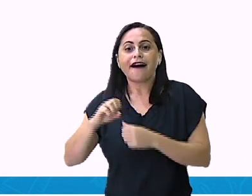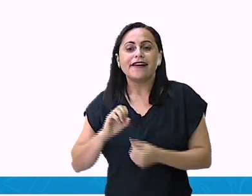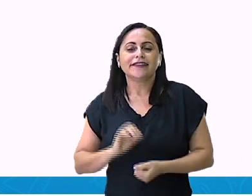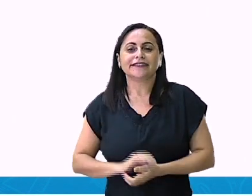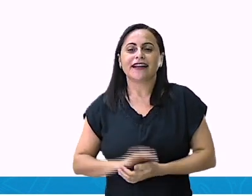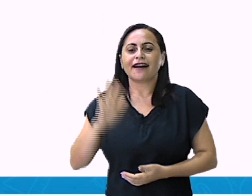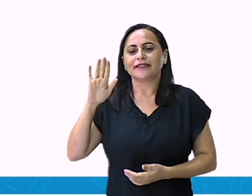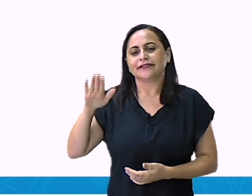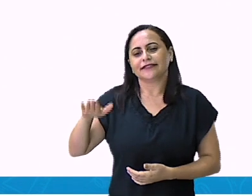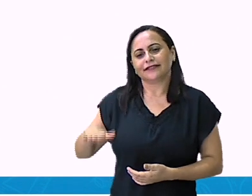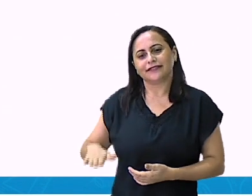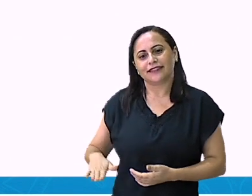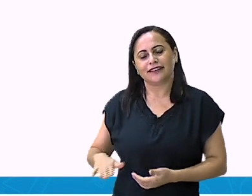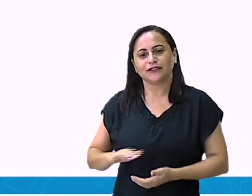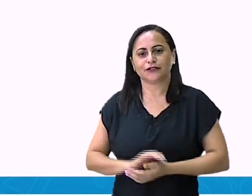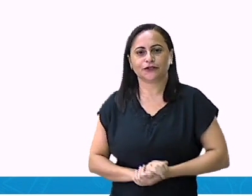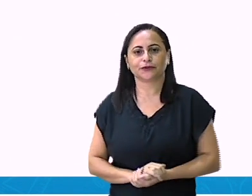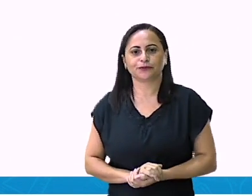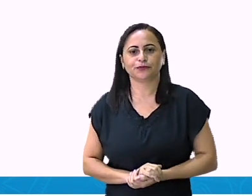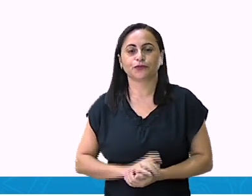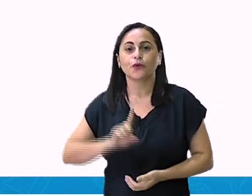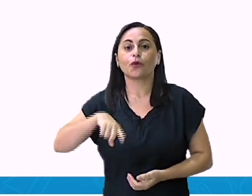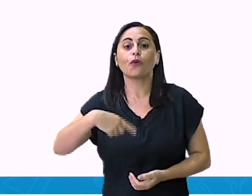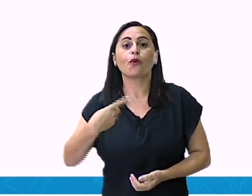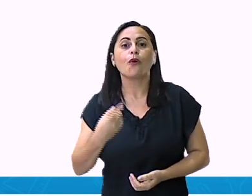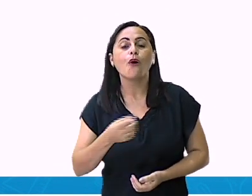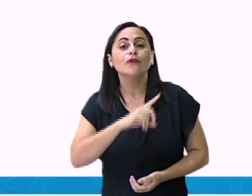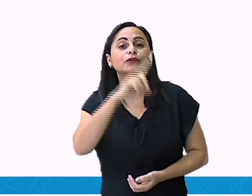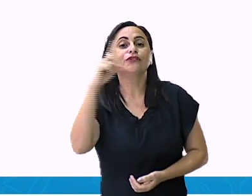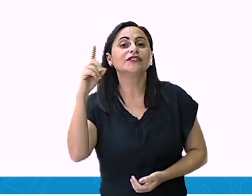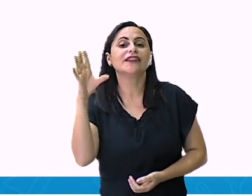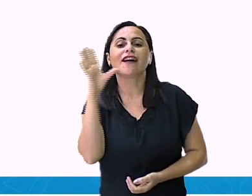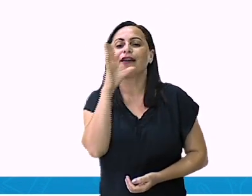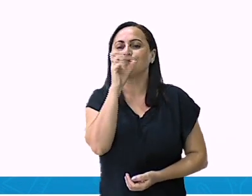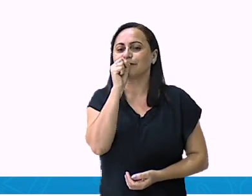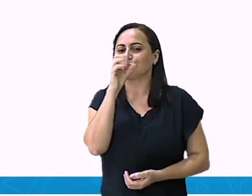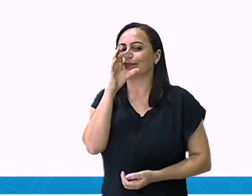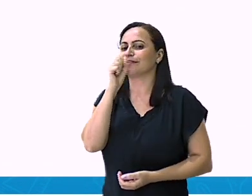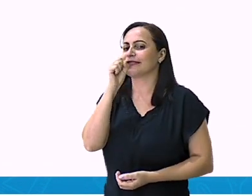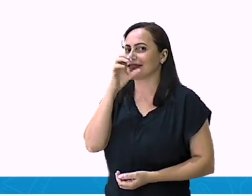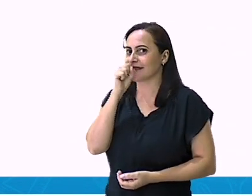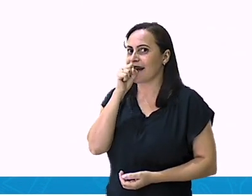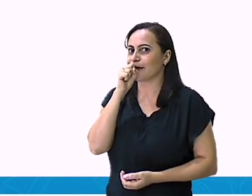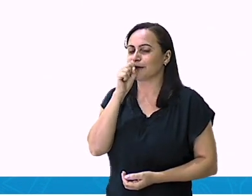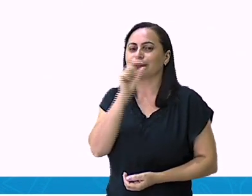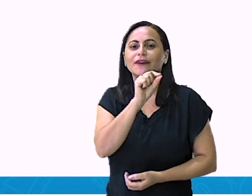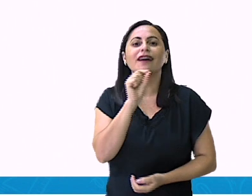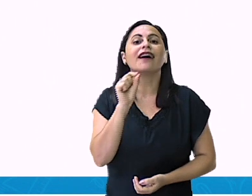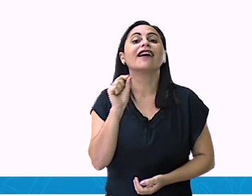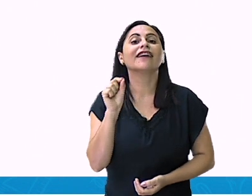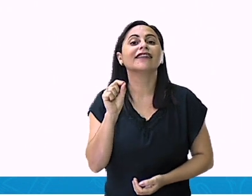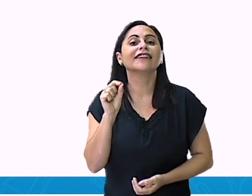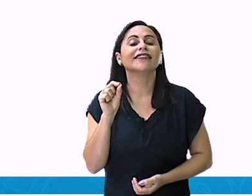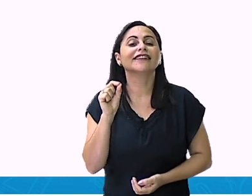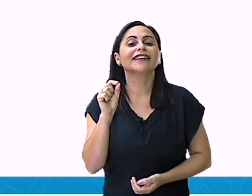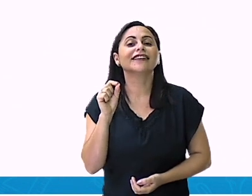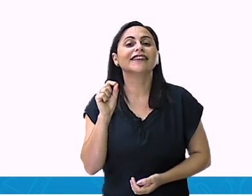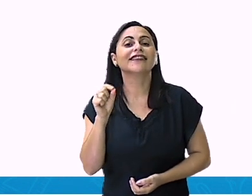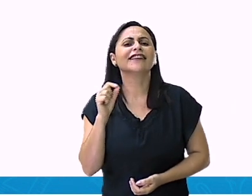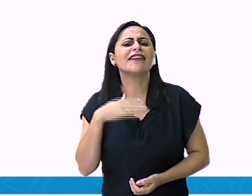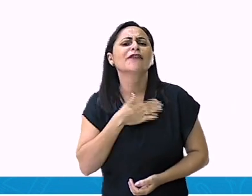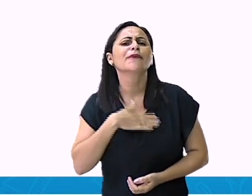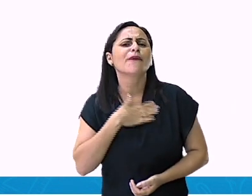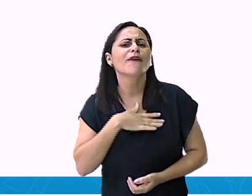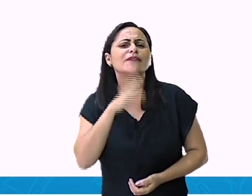vamos ver qual é? O sábado! Quem aí gosta do sábado? Deixa eu ouvir.